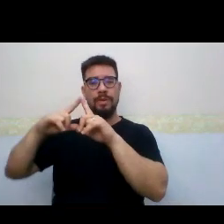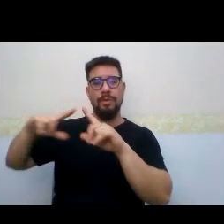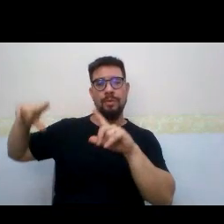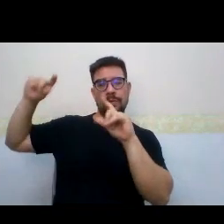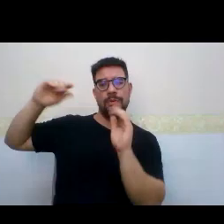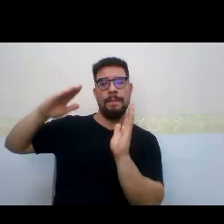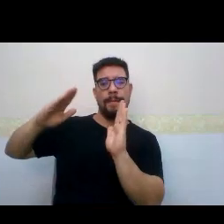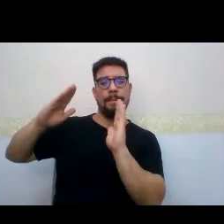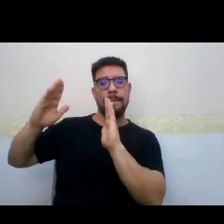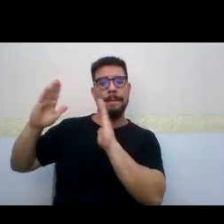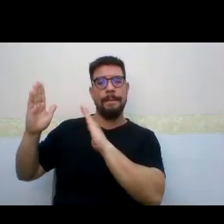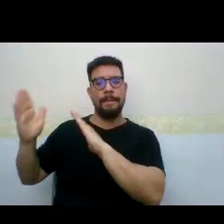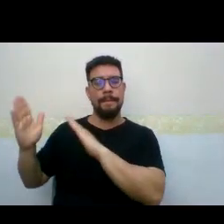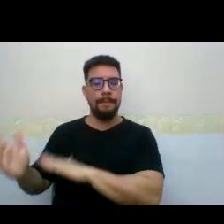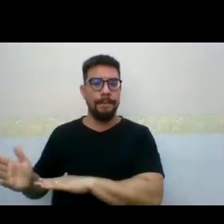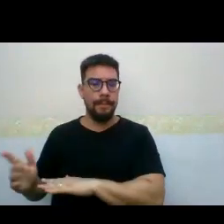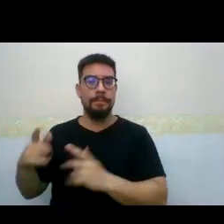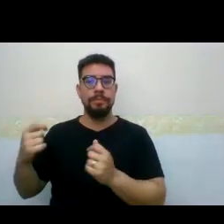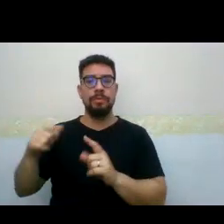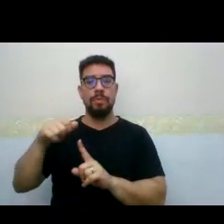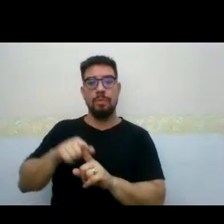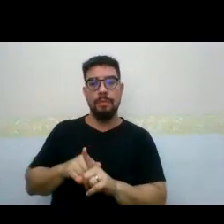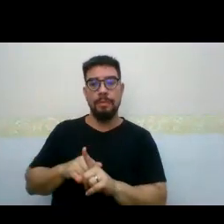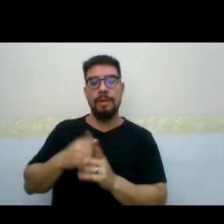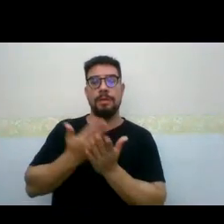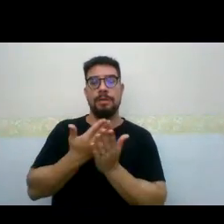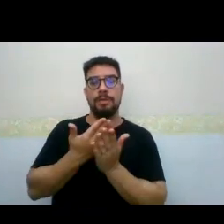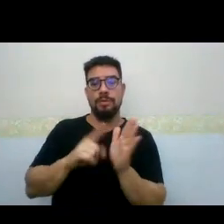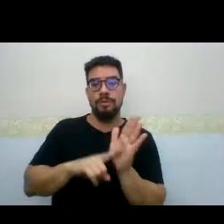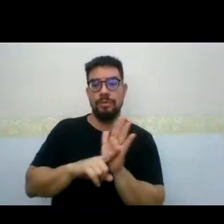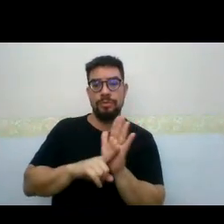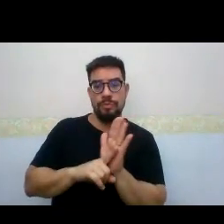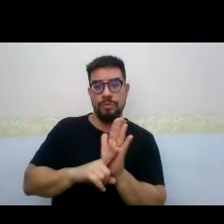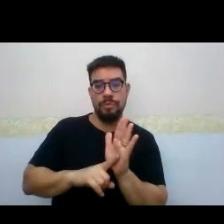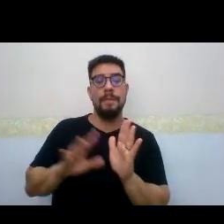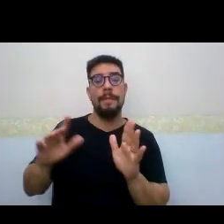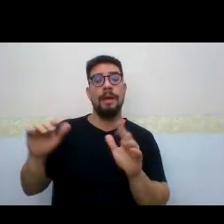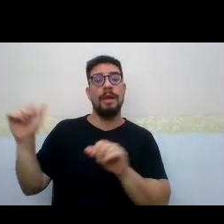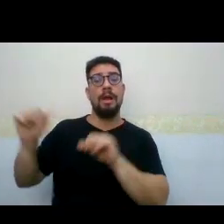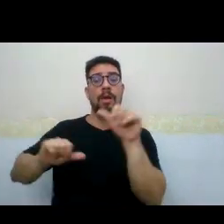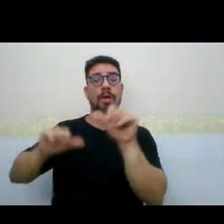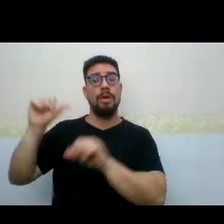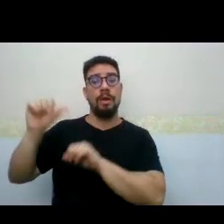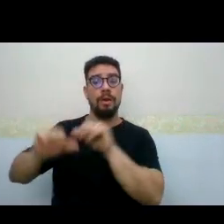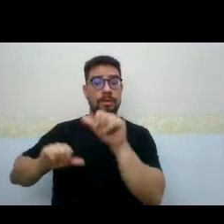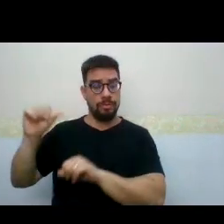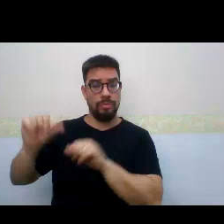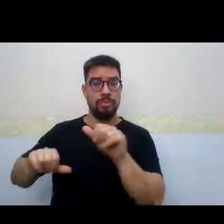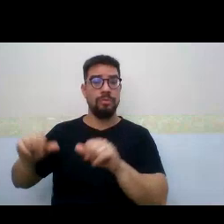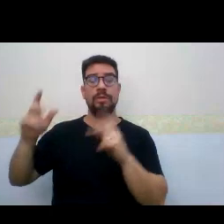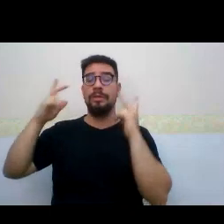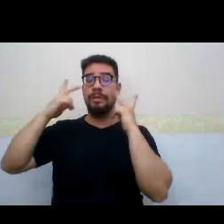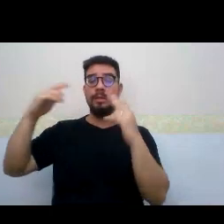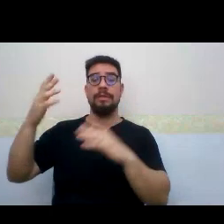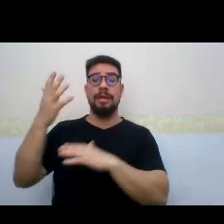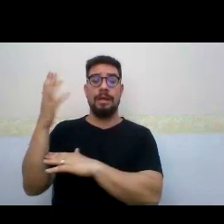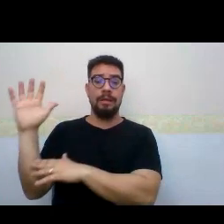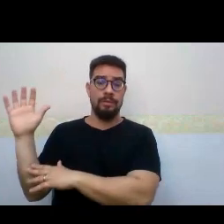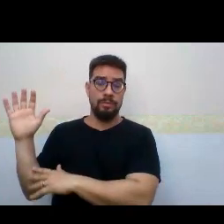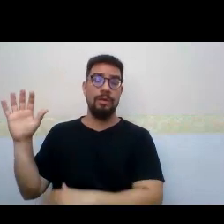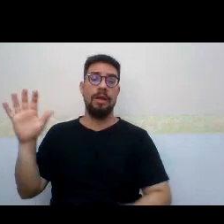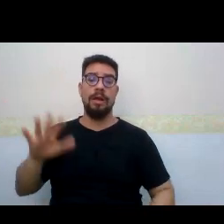mês você faz o estudo delas, mas existem alterações naturais na natureza decorrentes